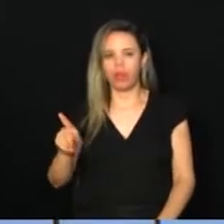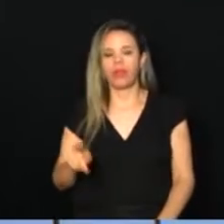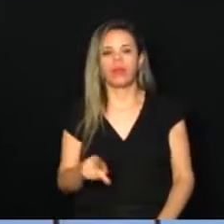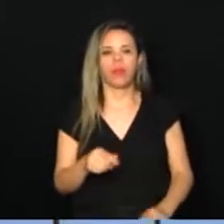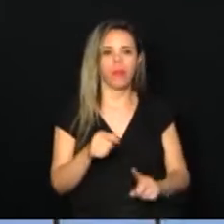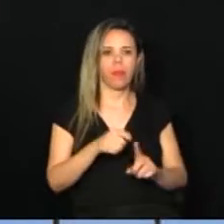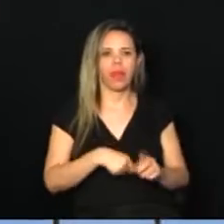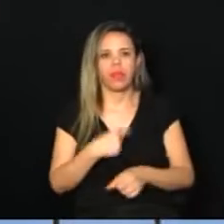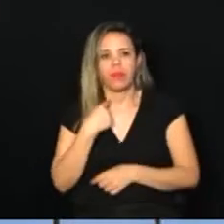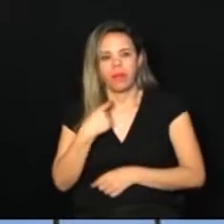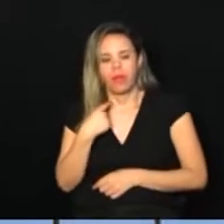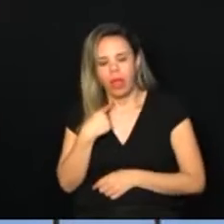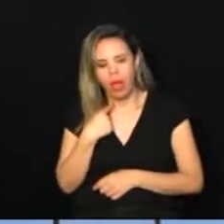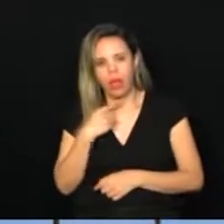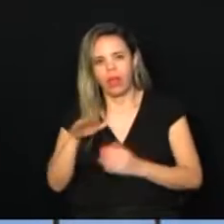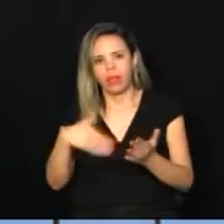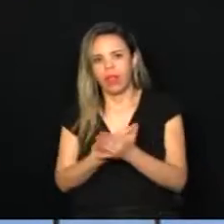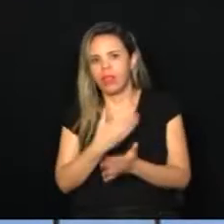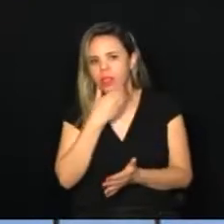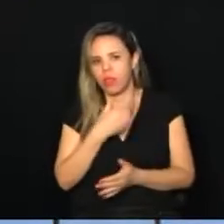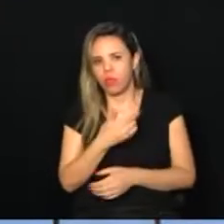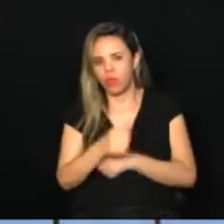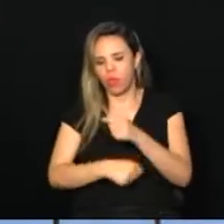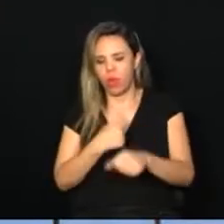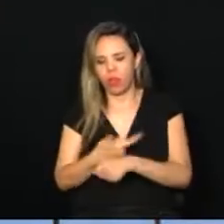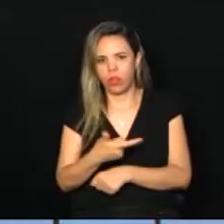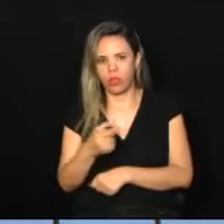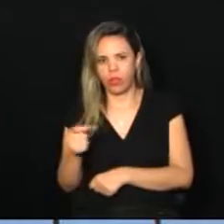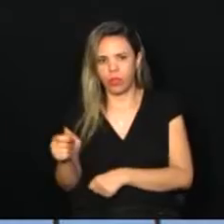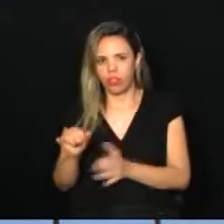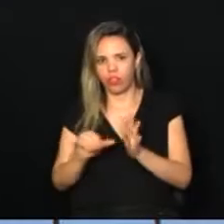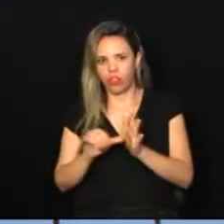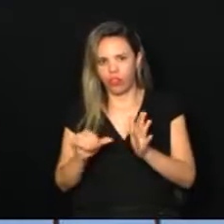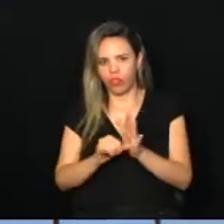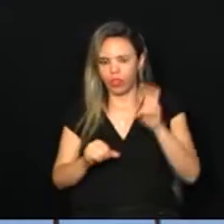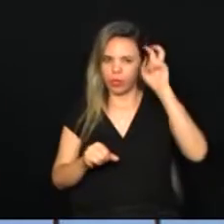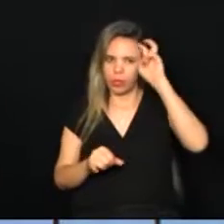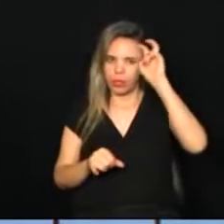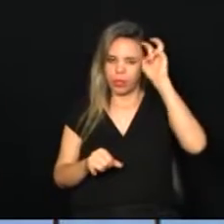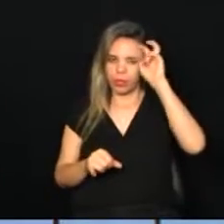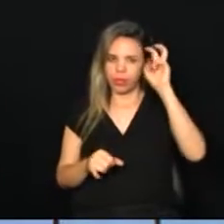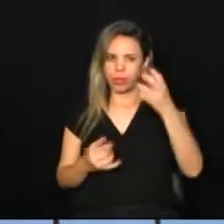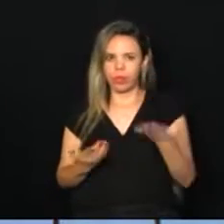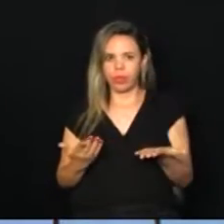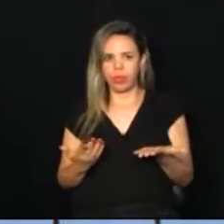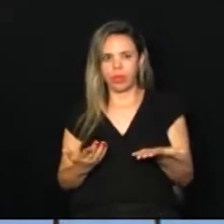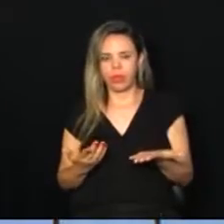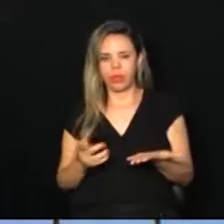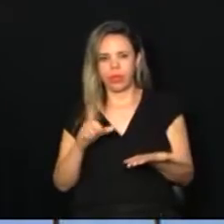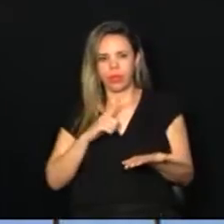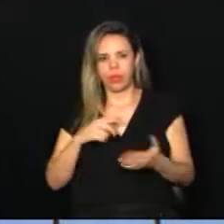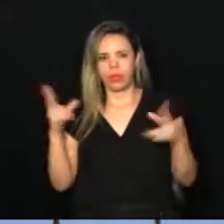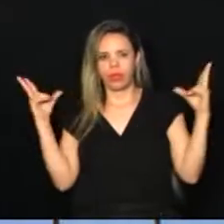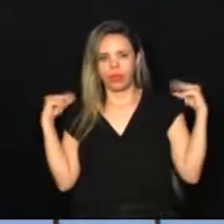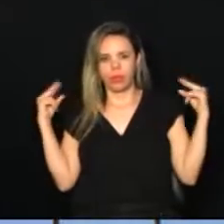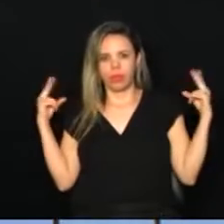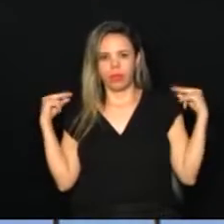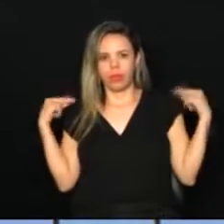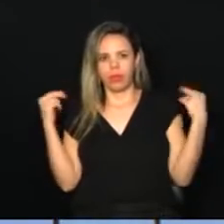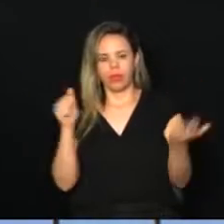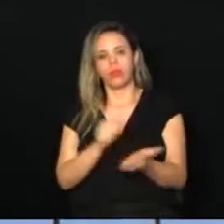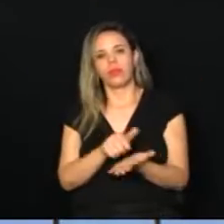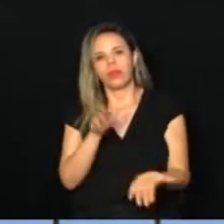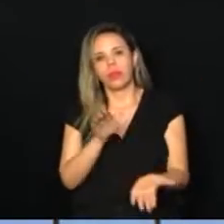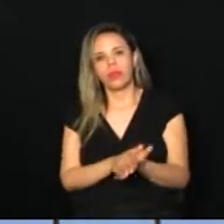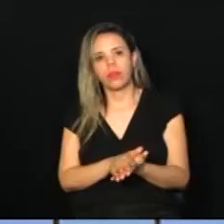de 2020. A decisão foi publicada no Diário Oficial desta quinta-feira e contempla os motoristas penalizados